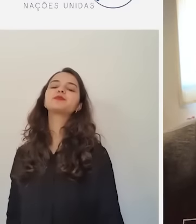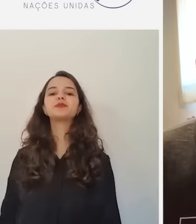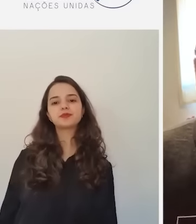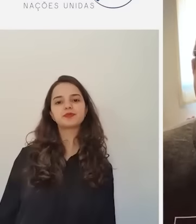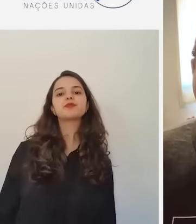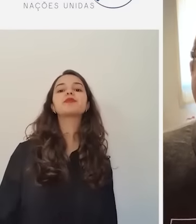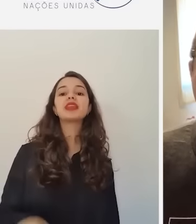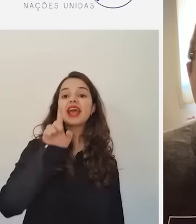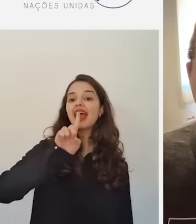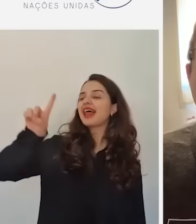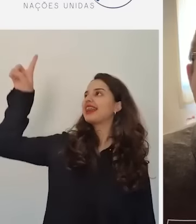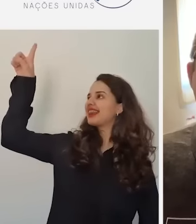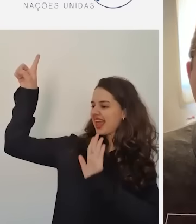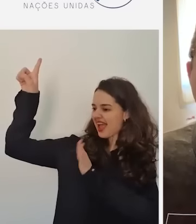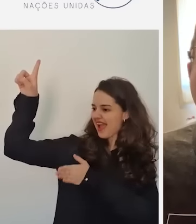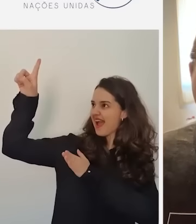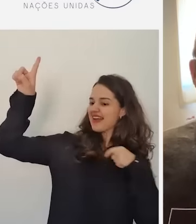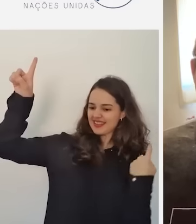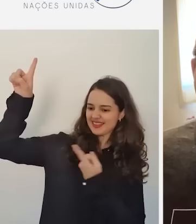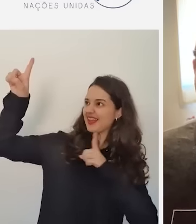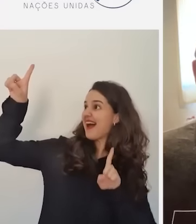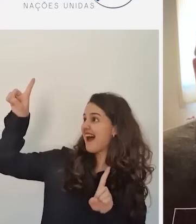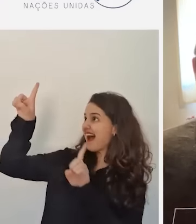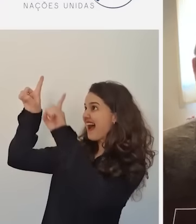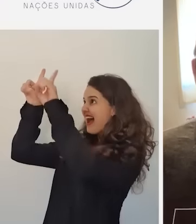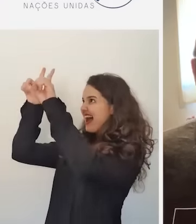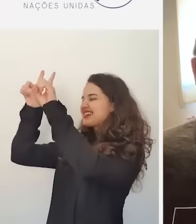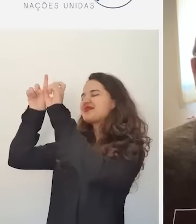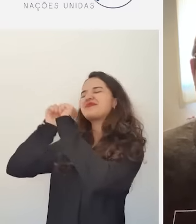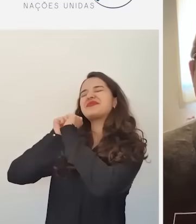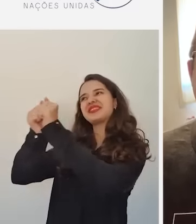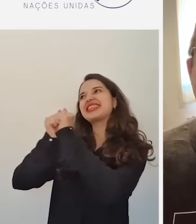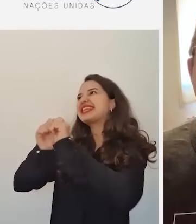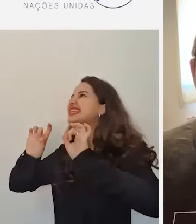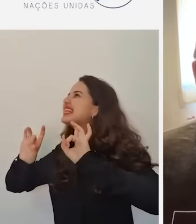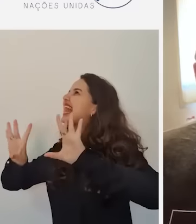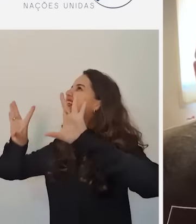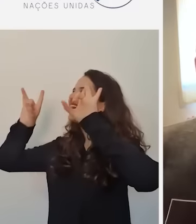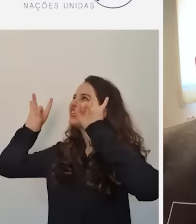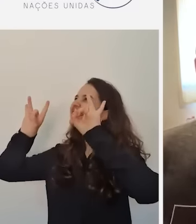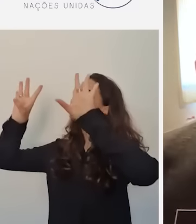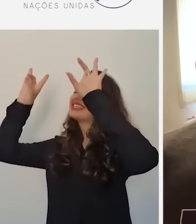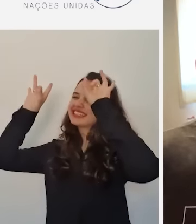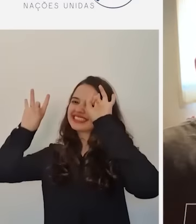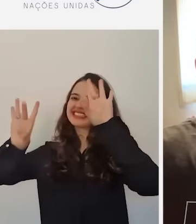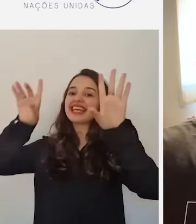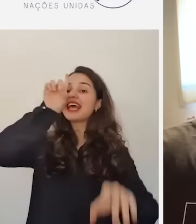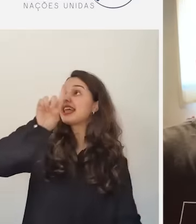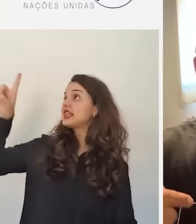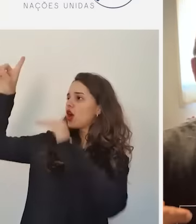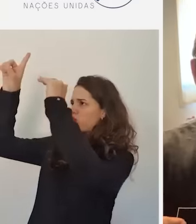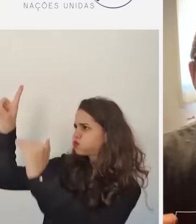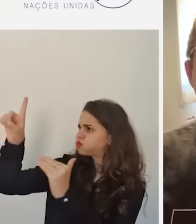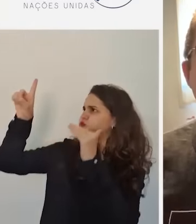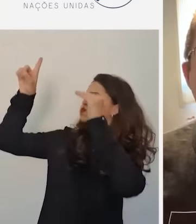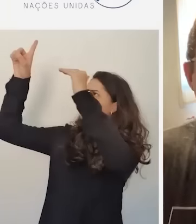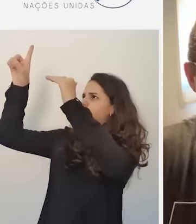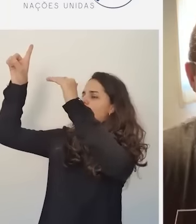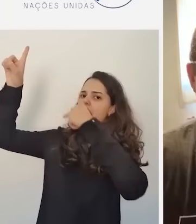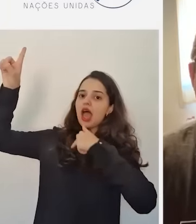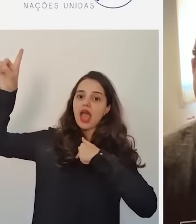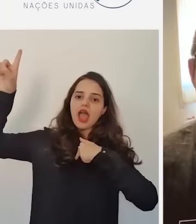temos um lugar no coração de Deus importa que ele cça